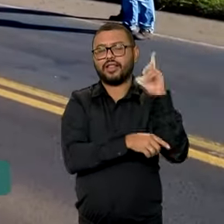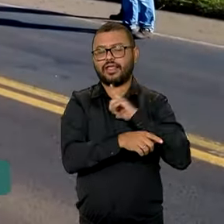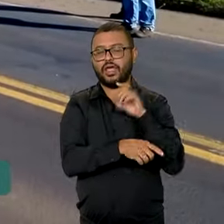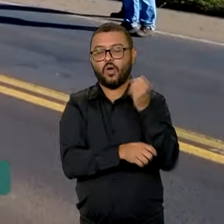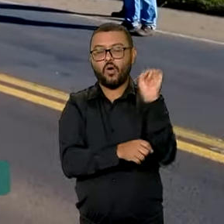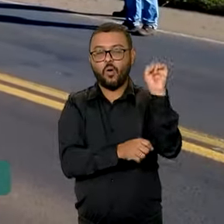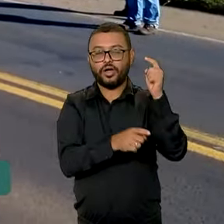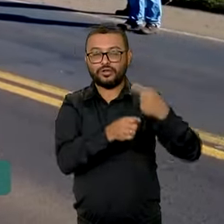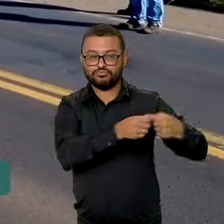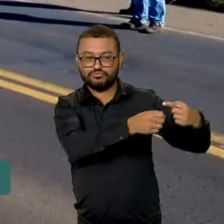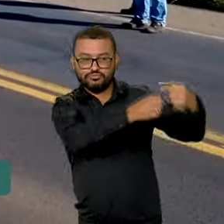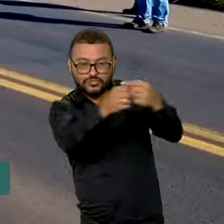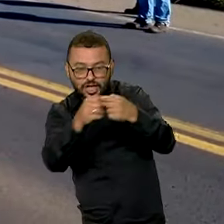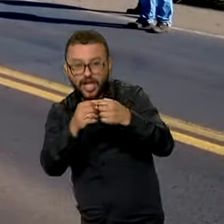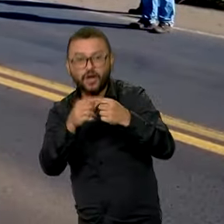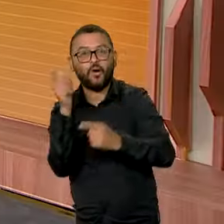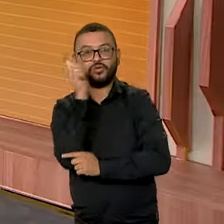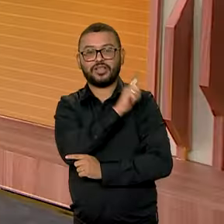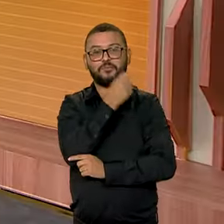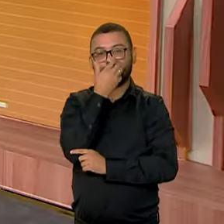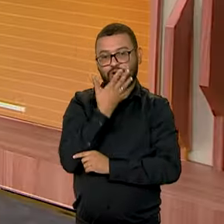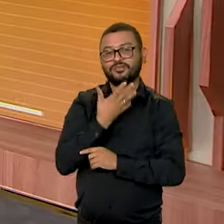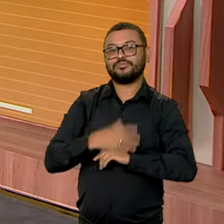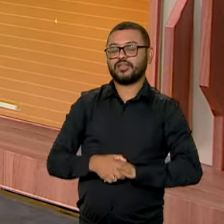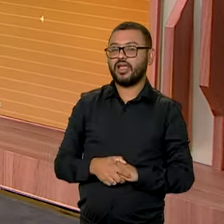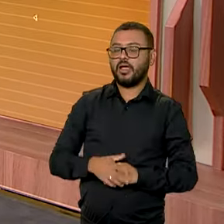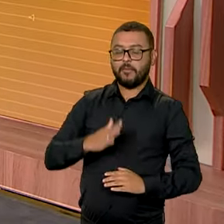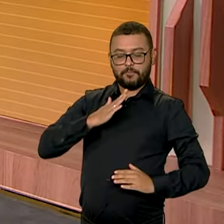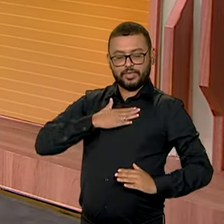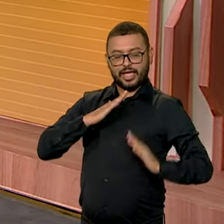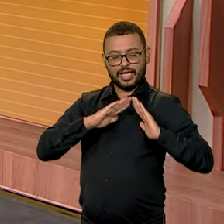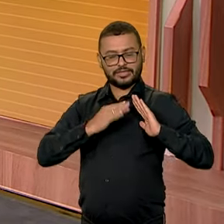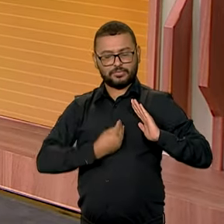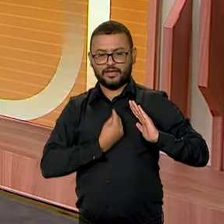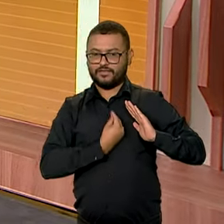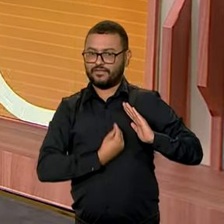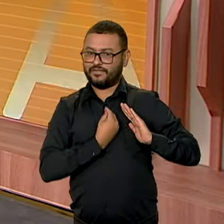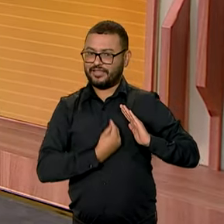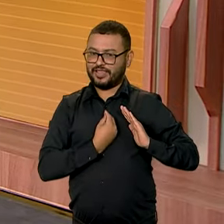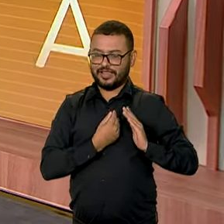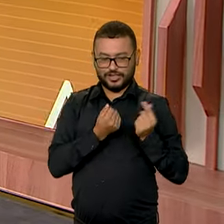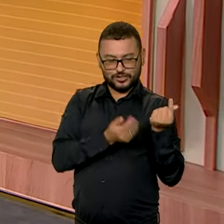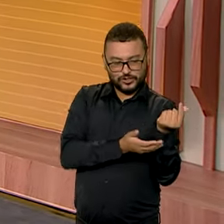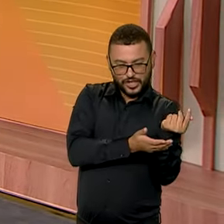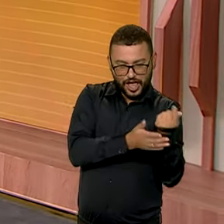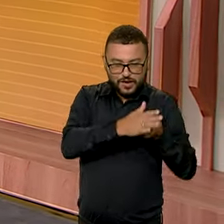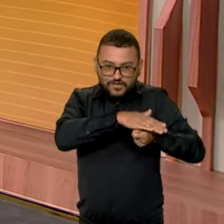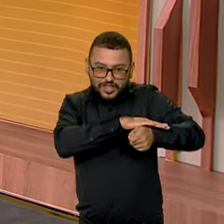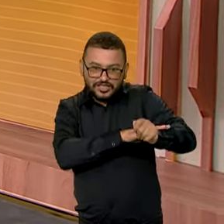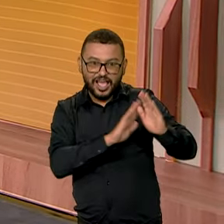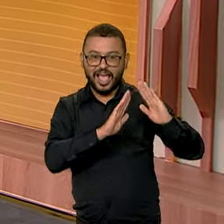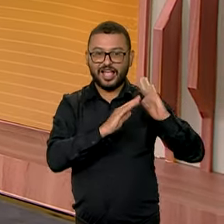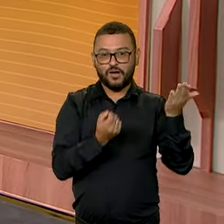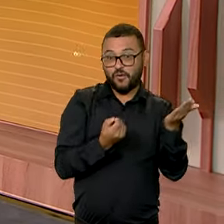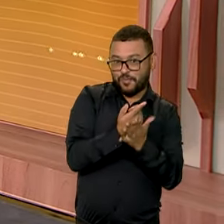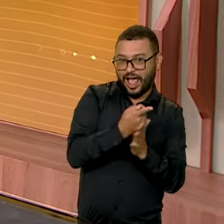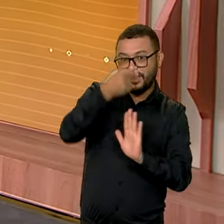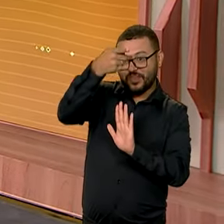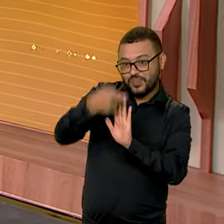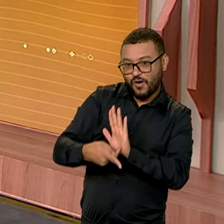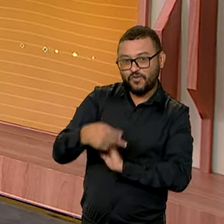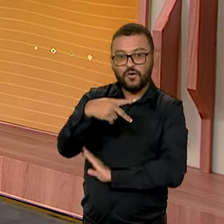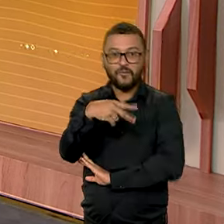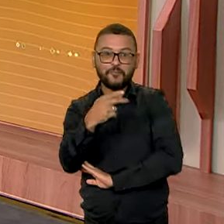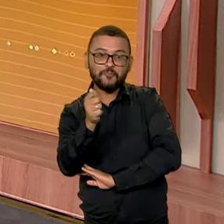municípios vão ser beneficiados. Minha Casa Minha Vida, financiamentos habitacionais e o programa